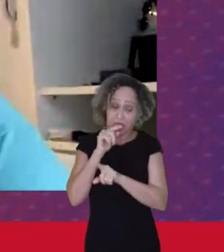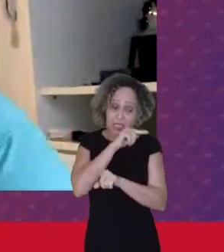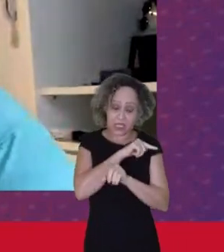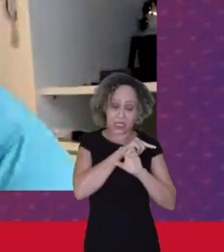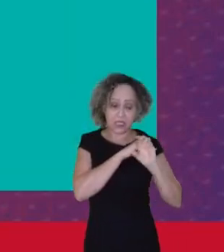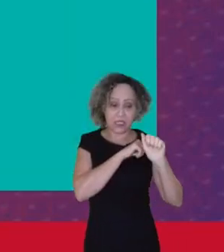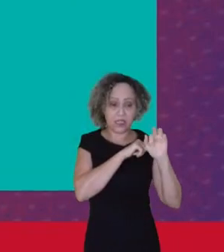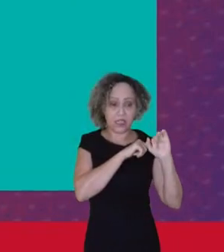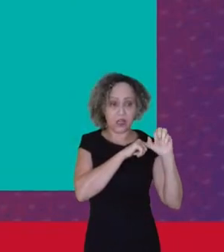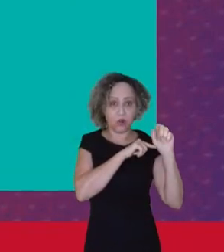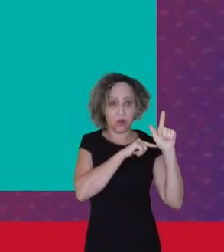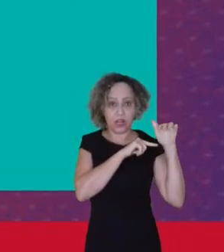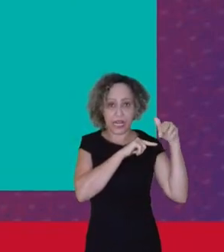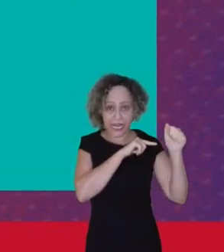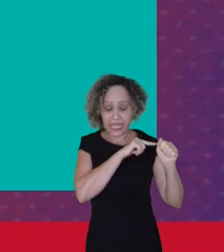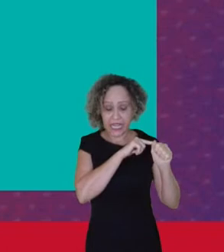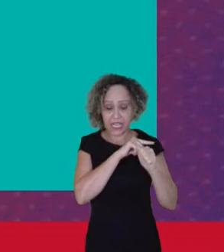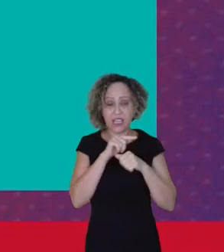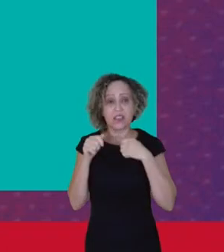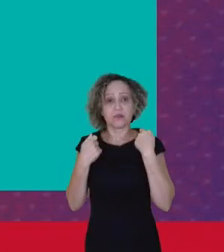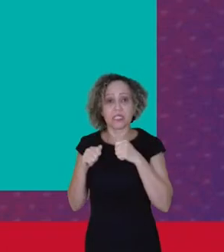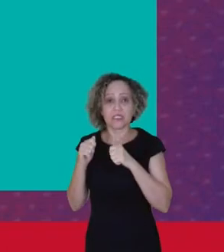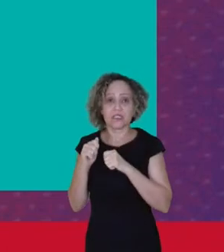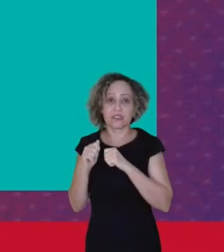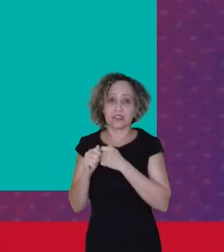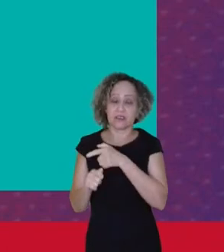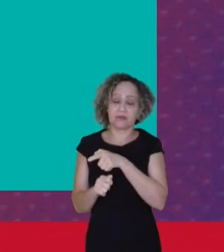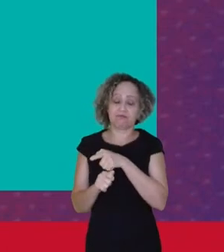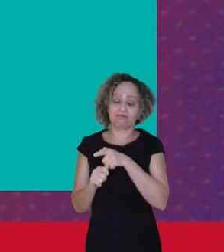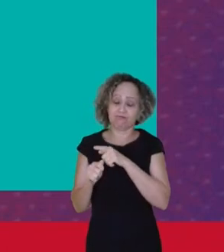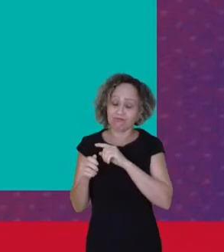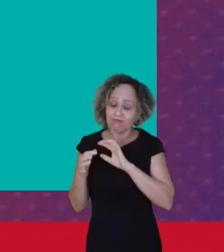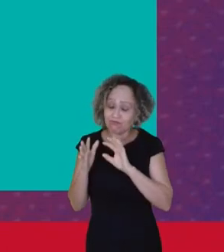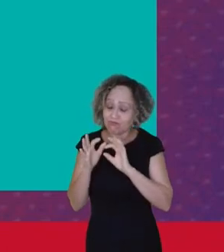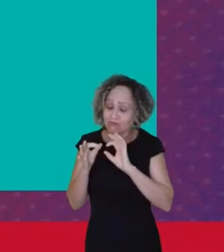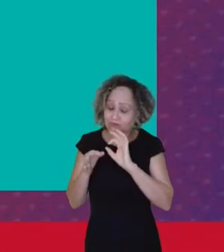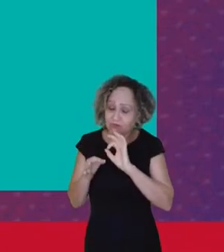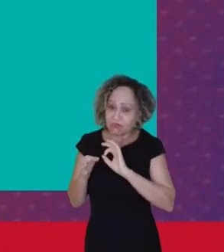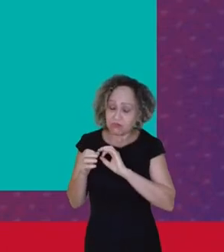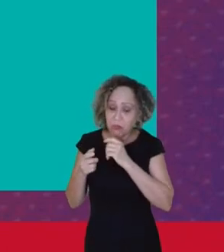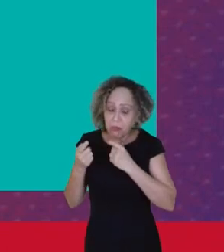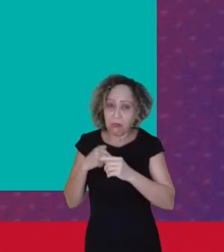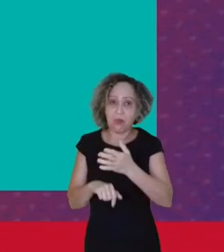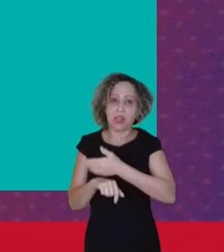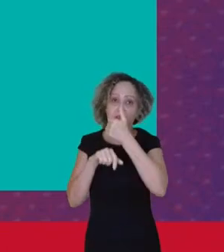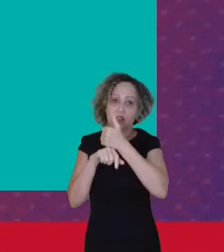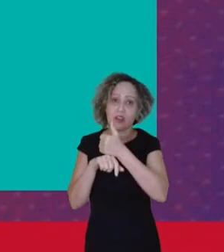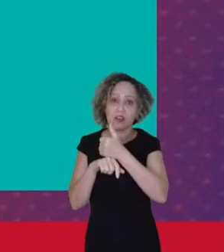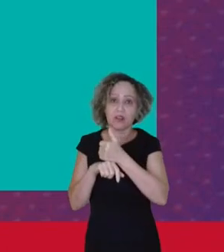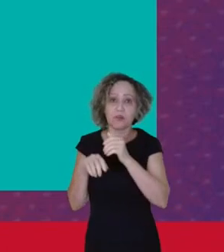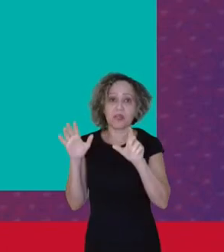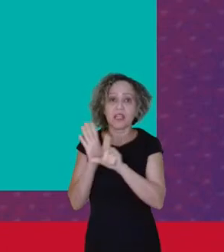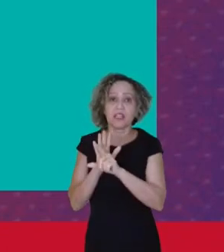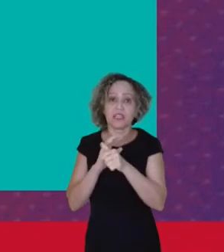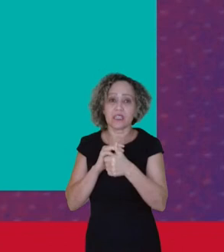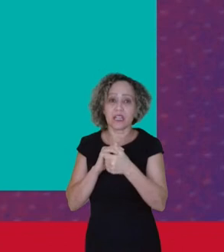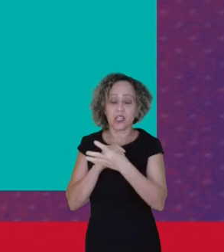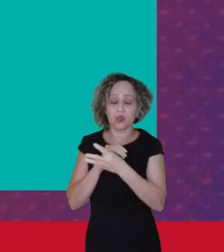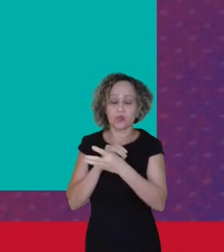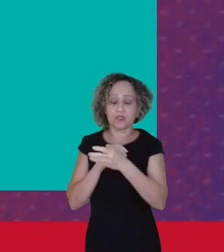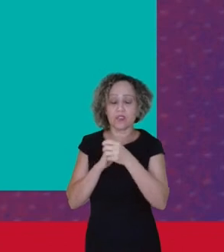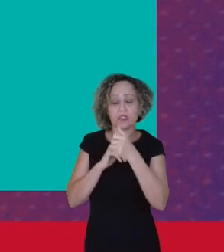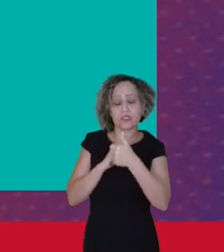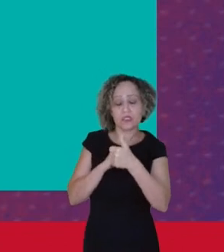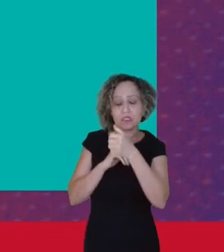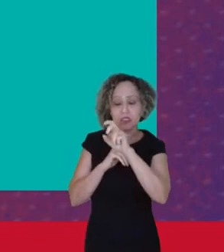em 2021, pela lei 14.155, que aumentou a pena, que é muito pequena, tá? E retirou também